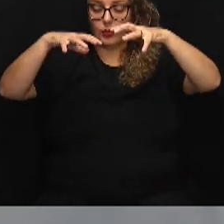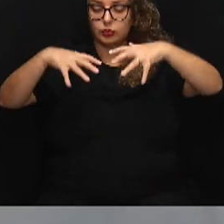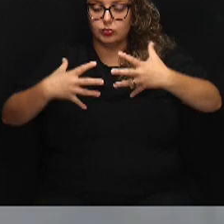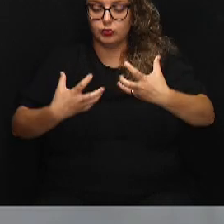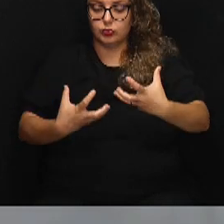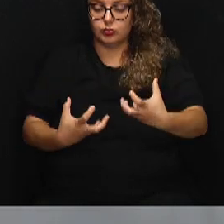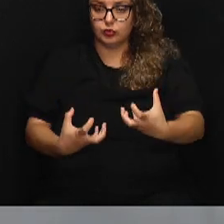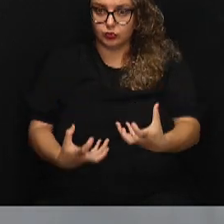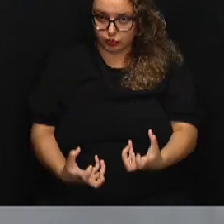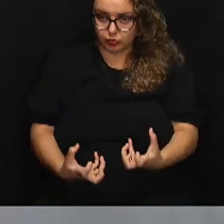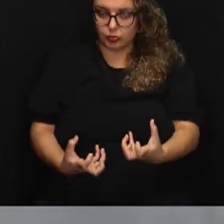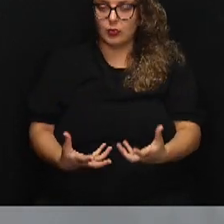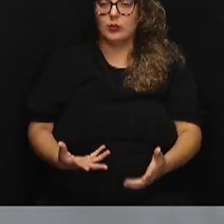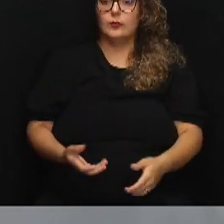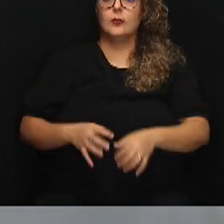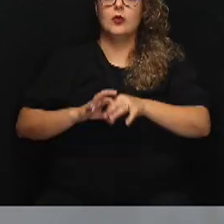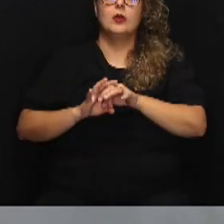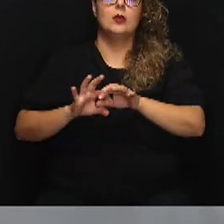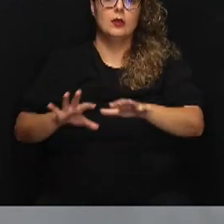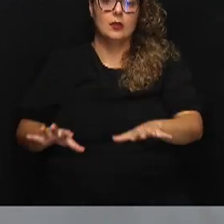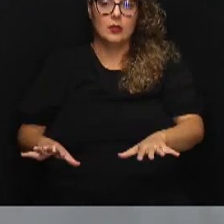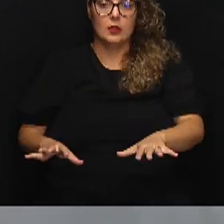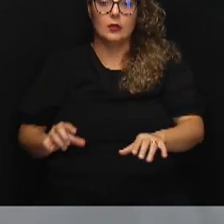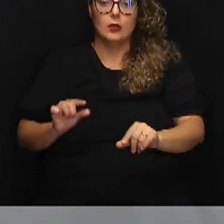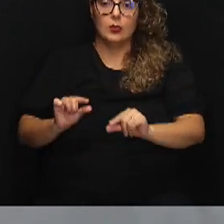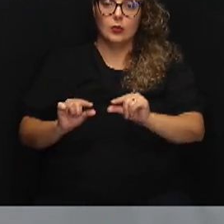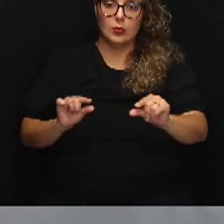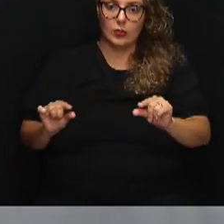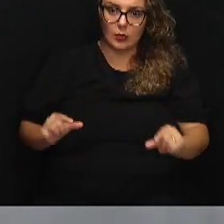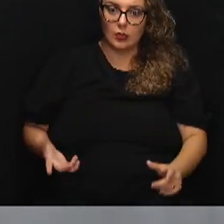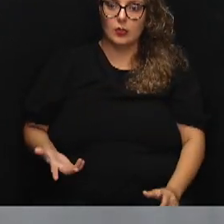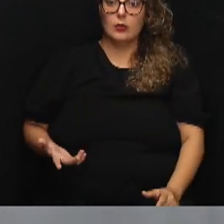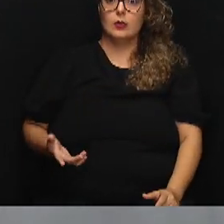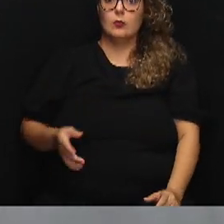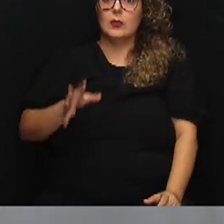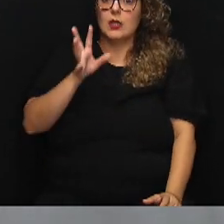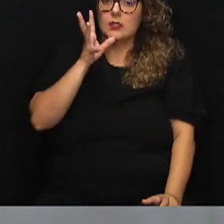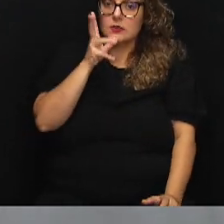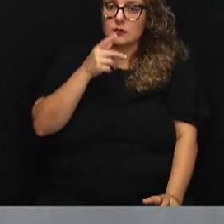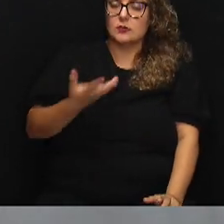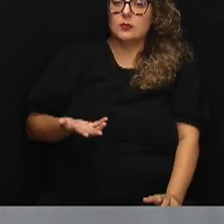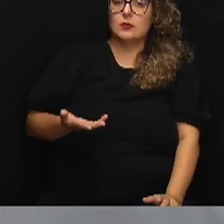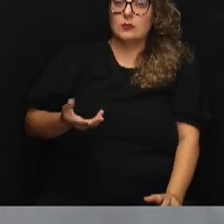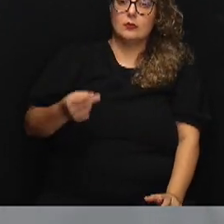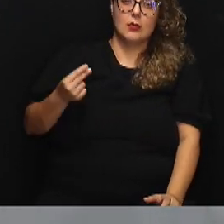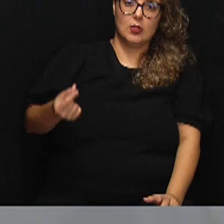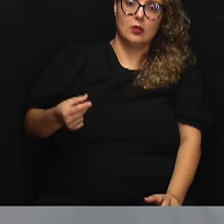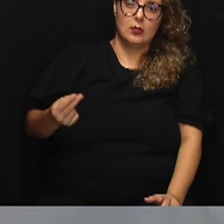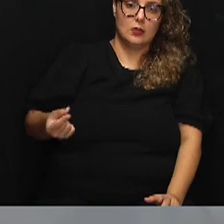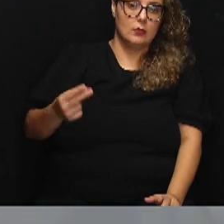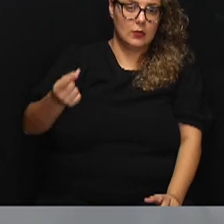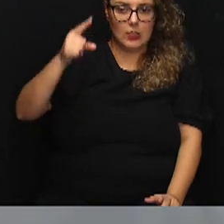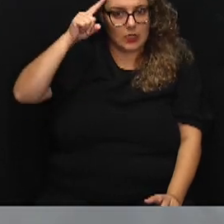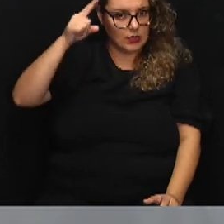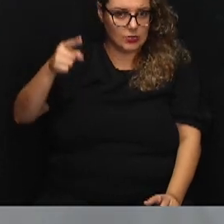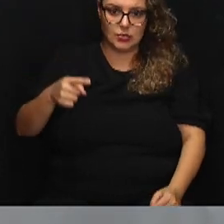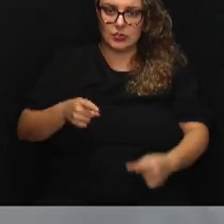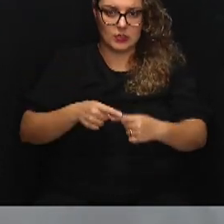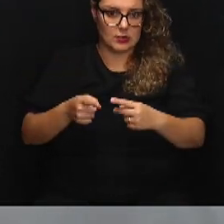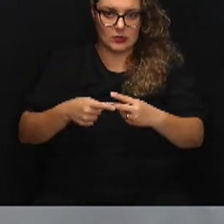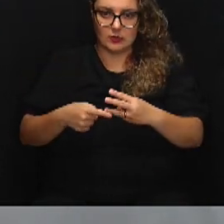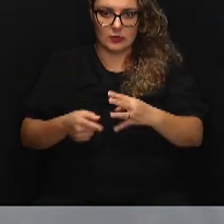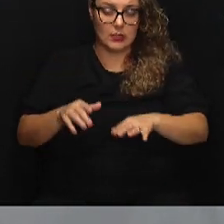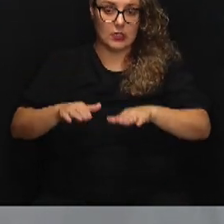chuva, com liberação depois gradual e muito mais lenta durante dias, semanas,